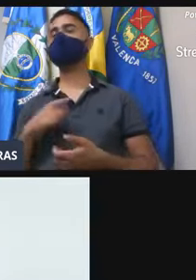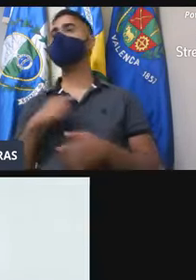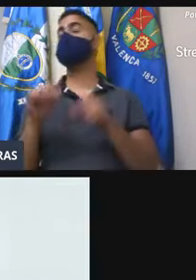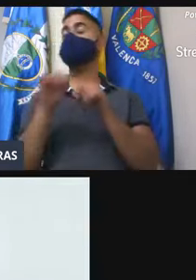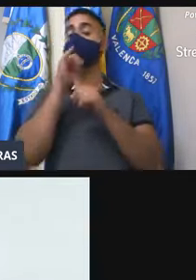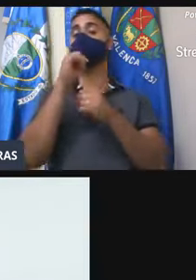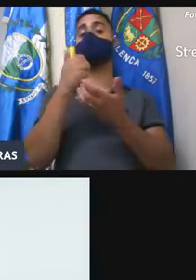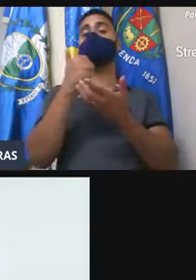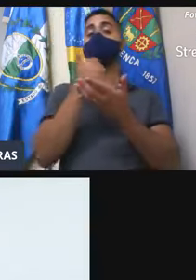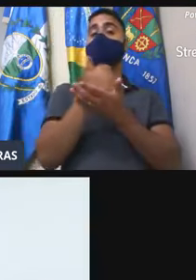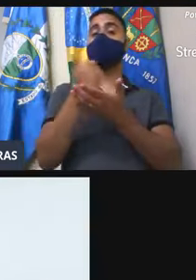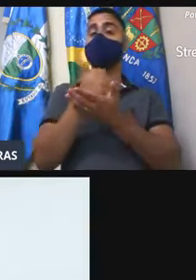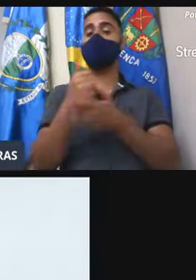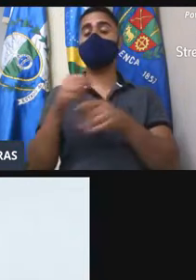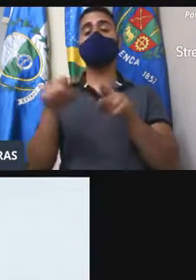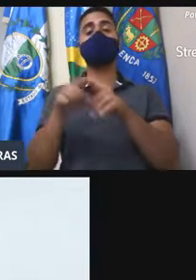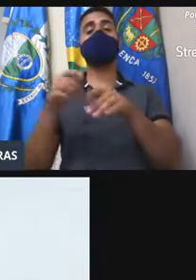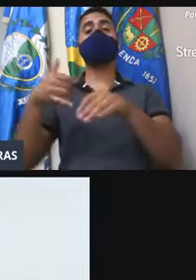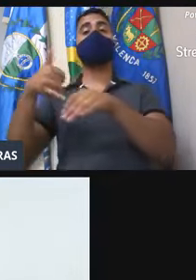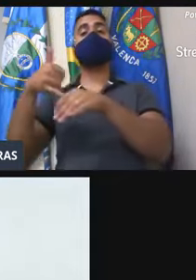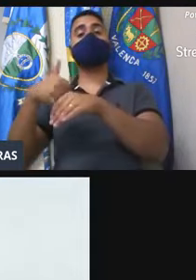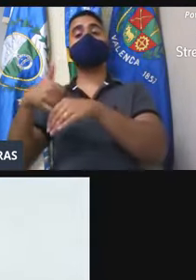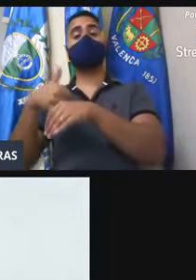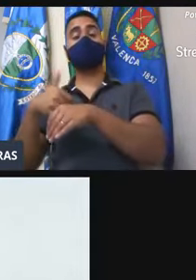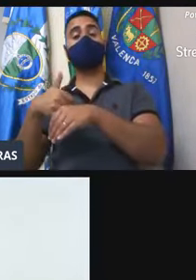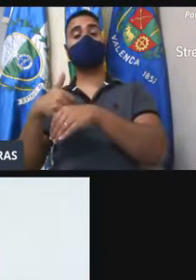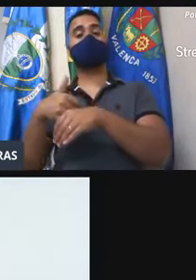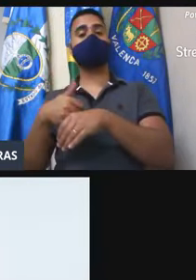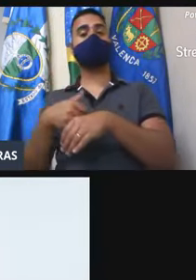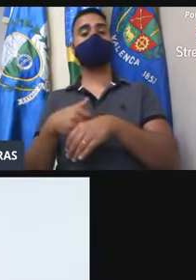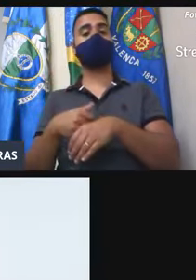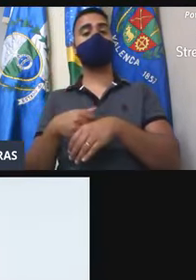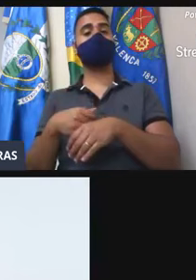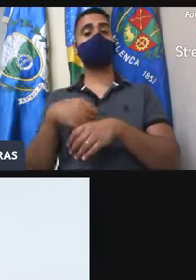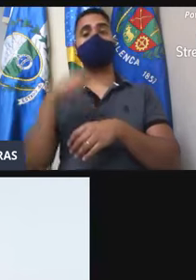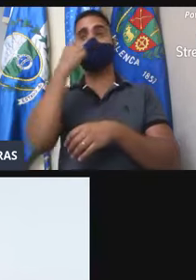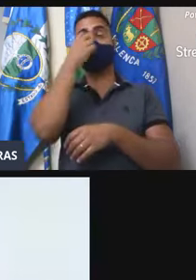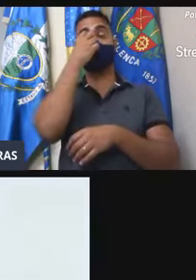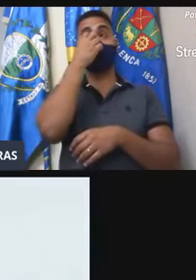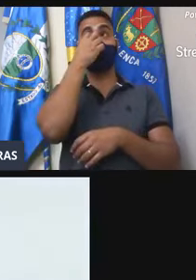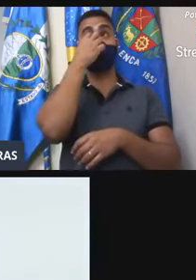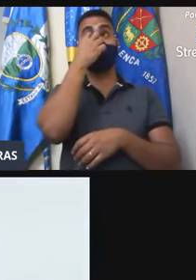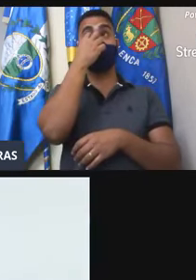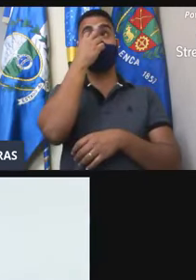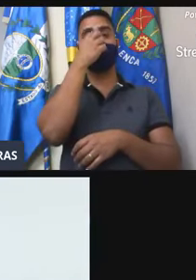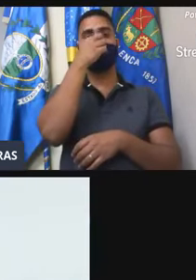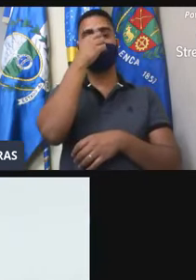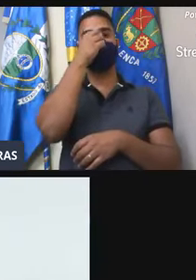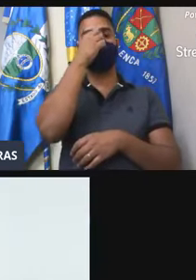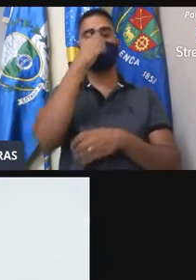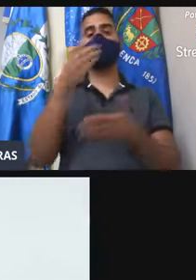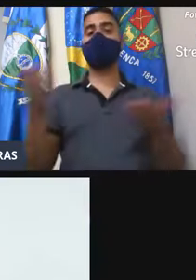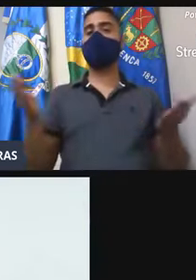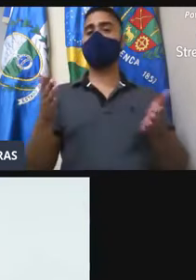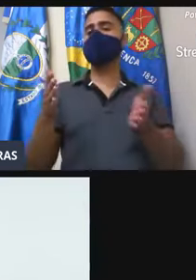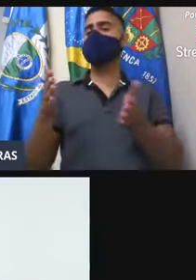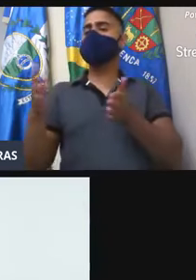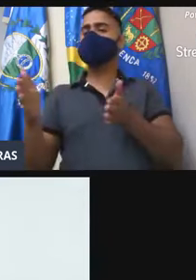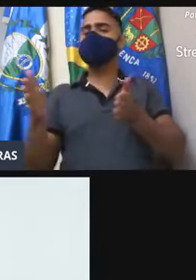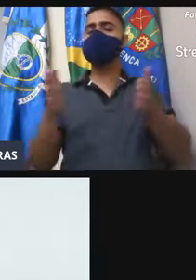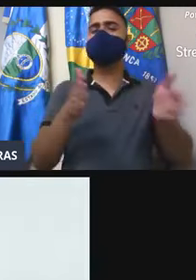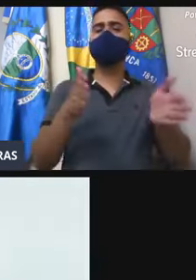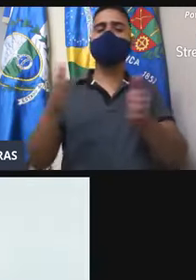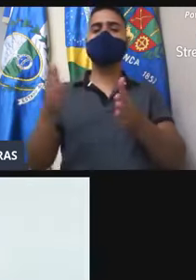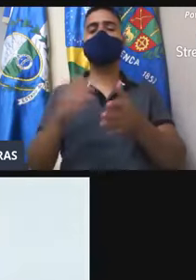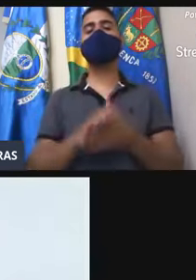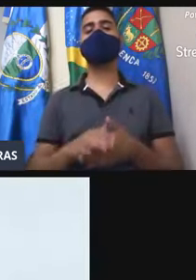principalmente do gênero alimentício, as farmácias, o posto de gasolina, que hora nenhuma fechou. E